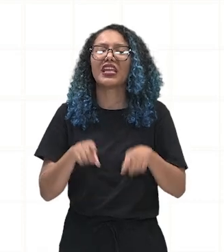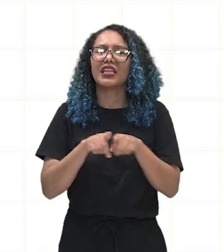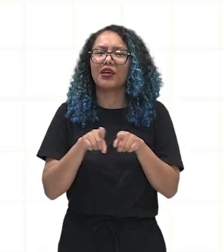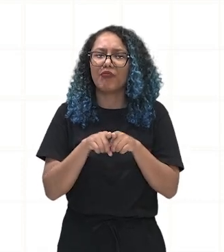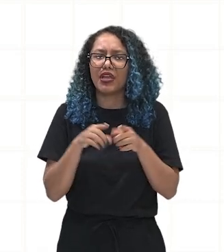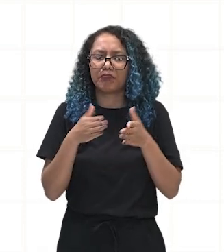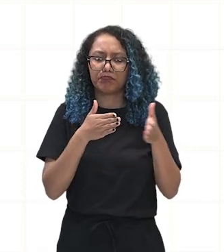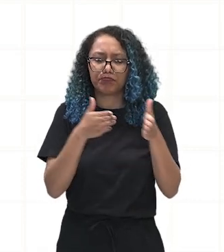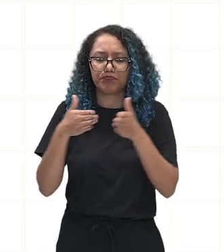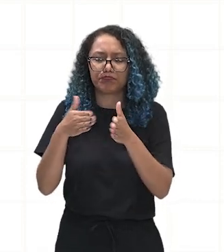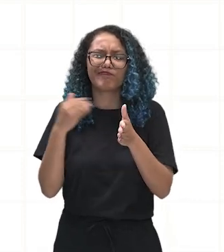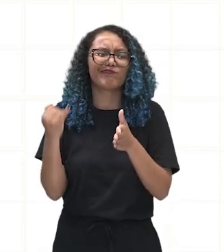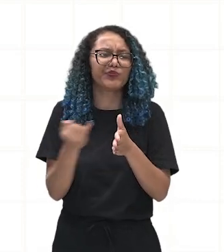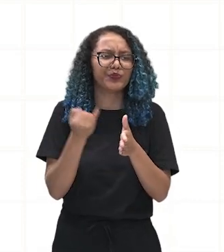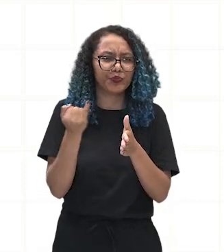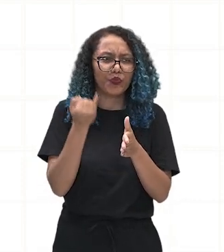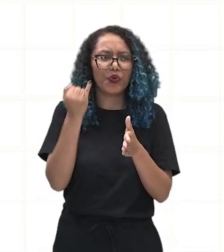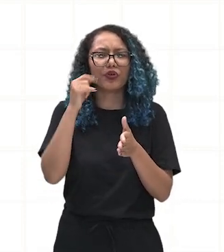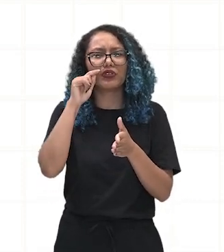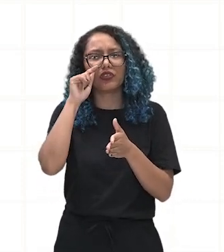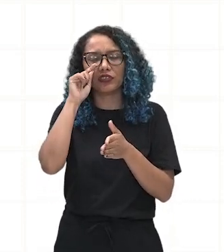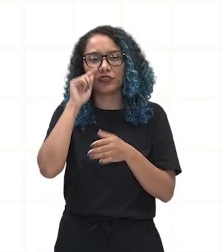muito importantes e